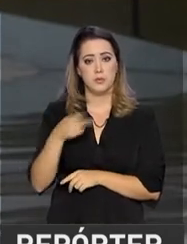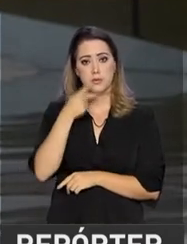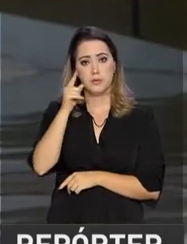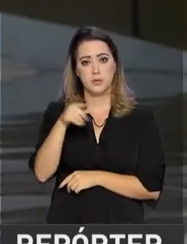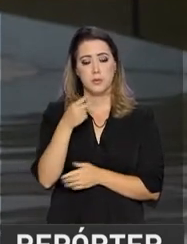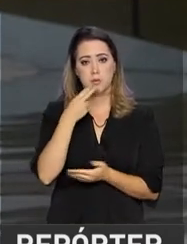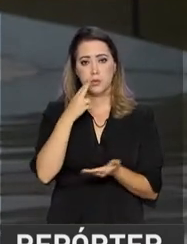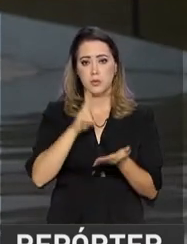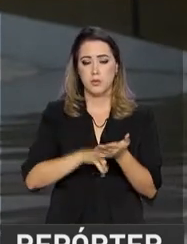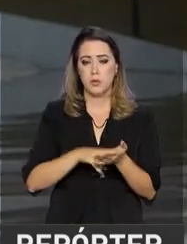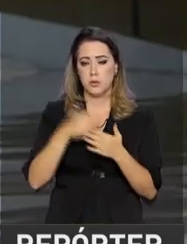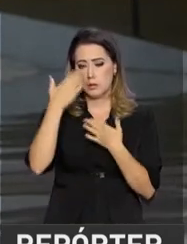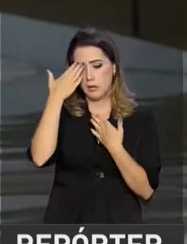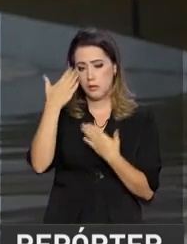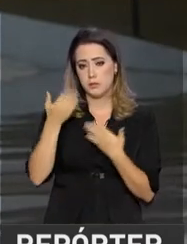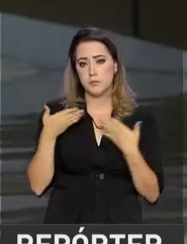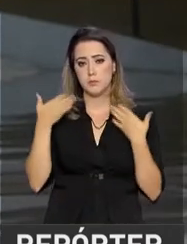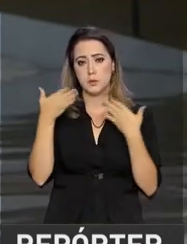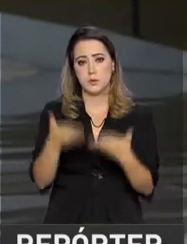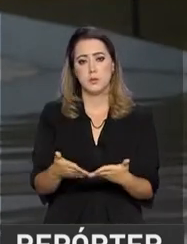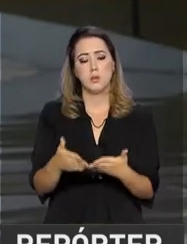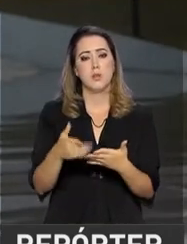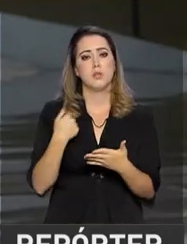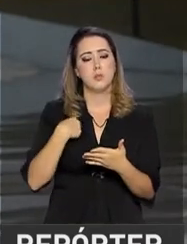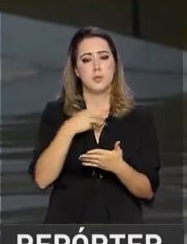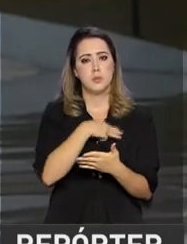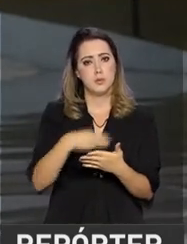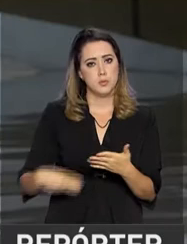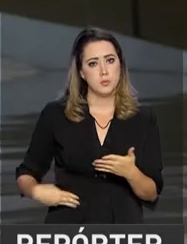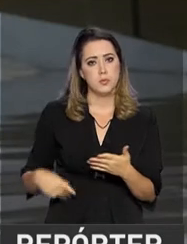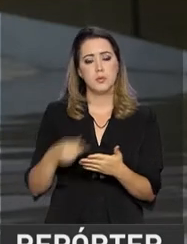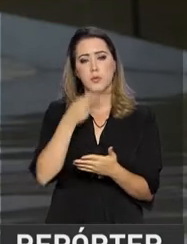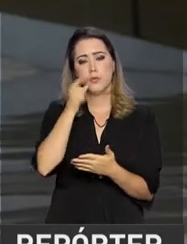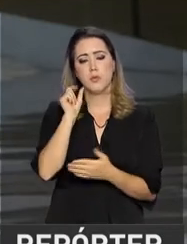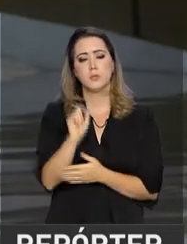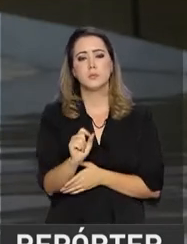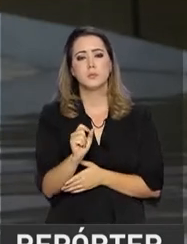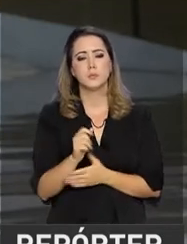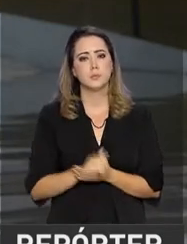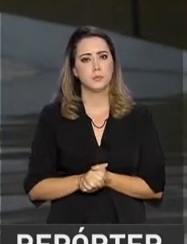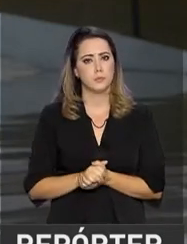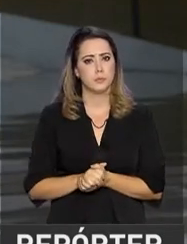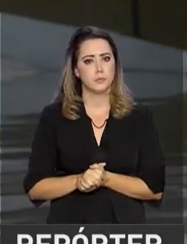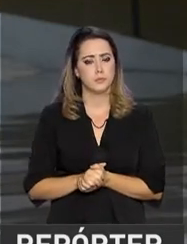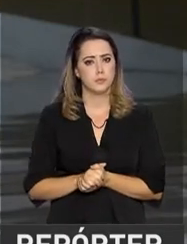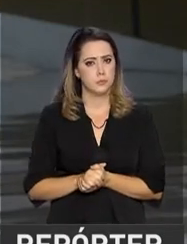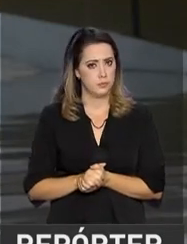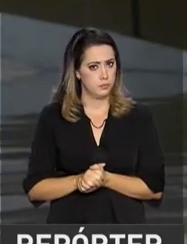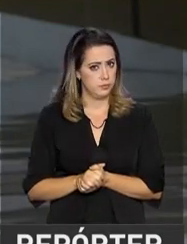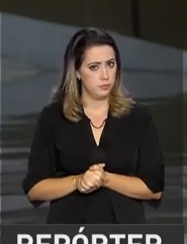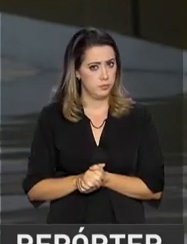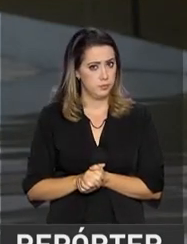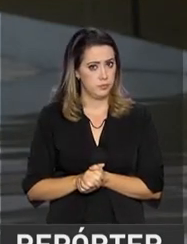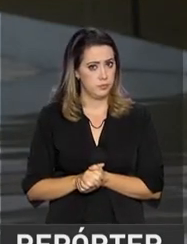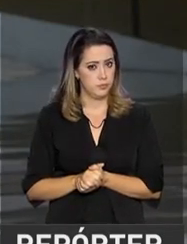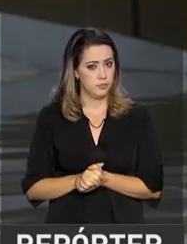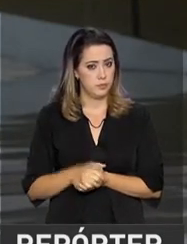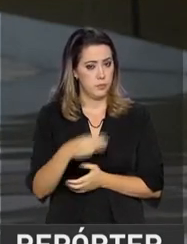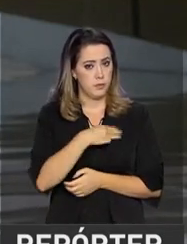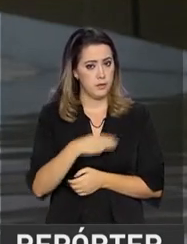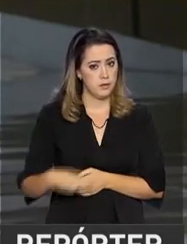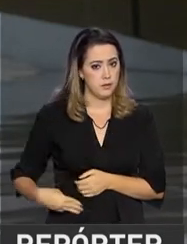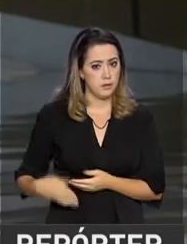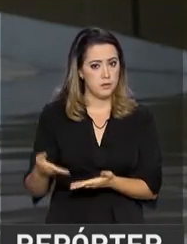emitiu nota em que agradece a participação de Imbassaí no governo e diz o seguinte: prezado ministro Imbassaí, recebi sua